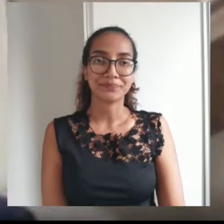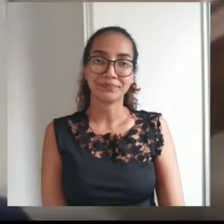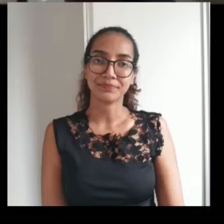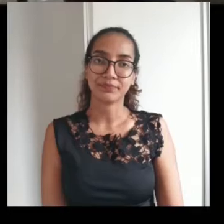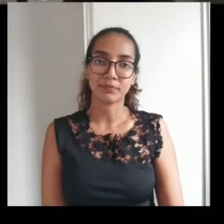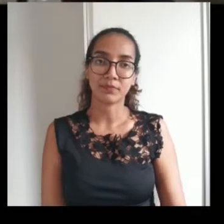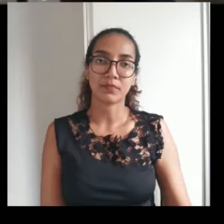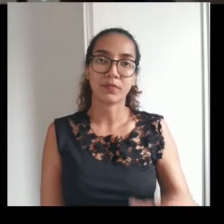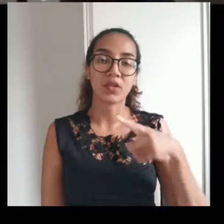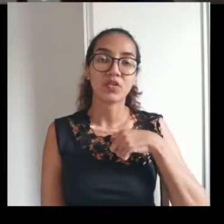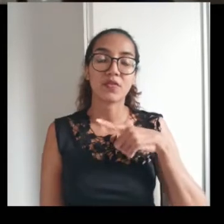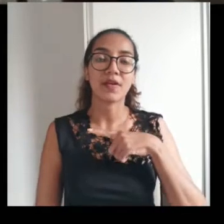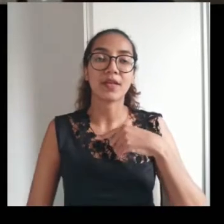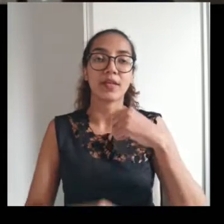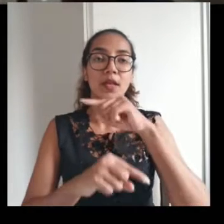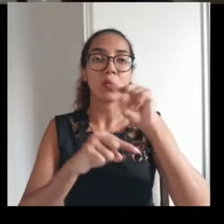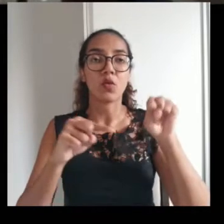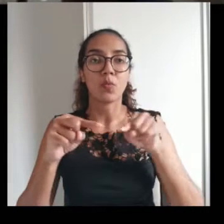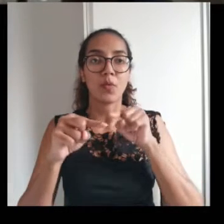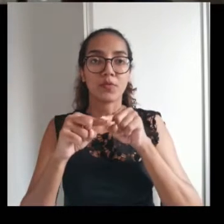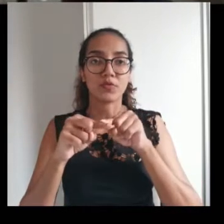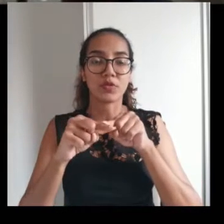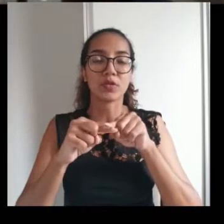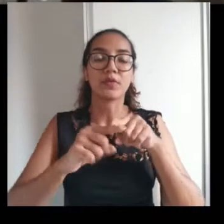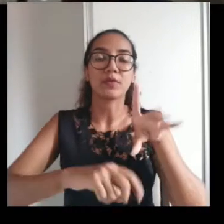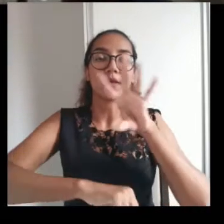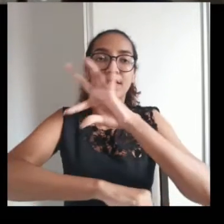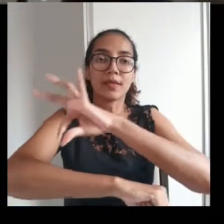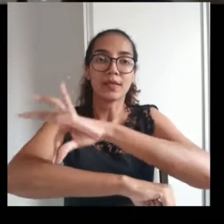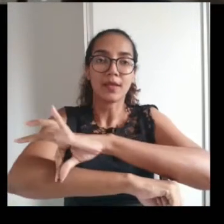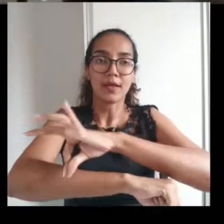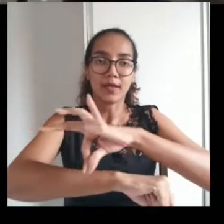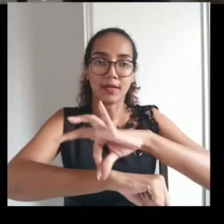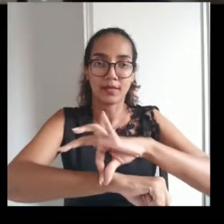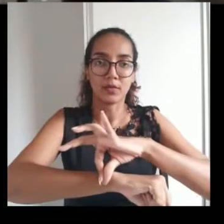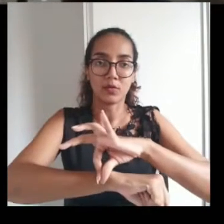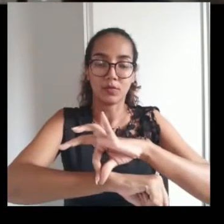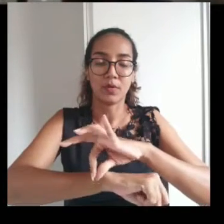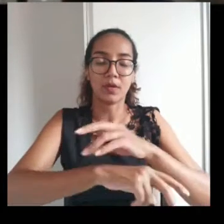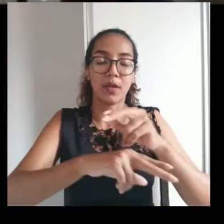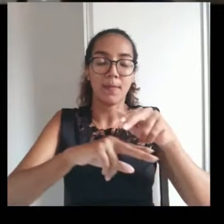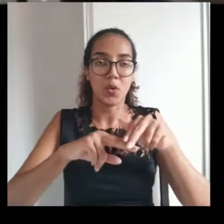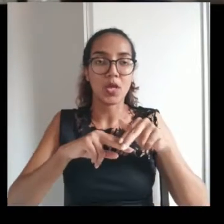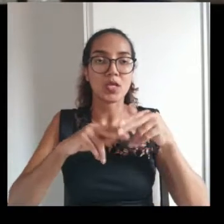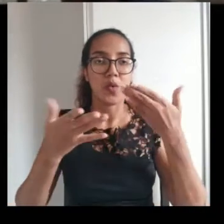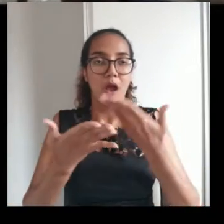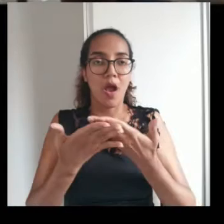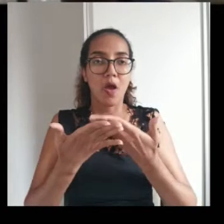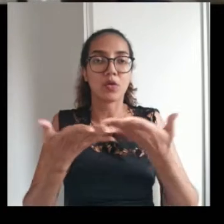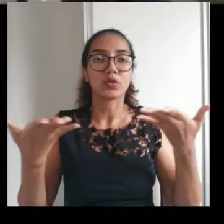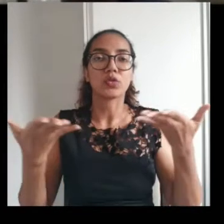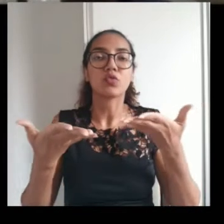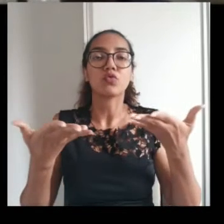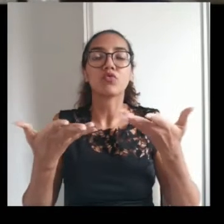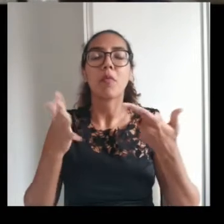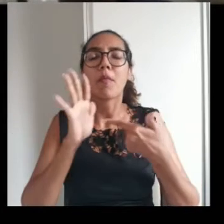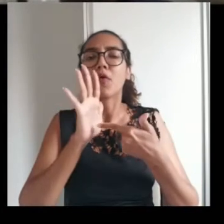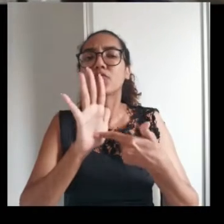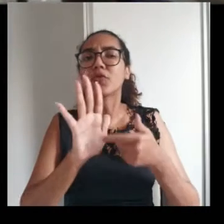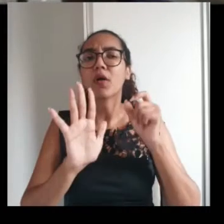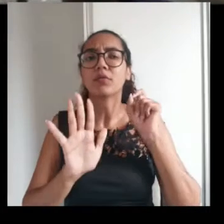justamente como objetivo aí, né, da nossa arquitetura, e aí é o objetivo dessa aula, mostrar como é que a gente deve